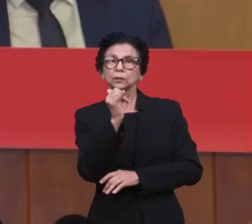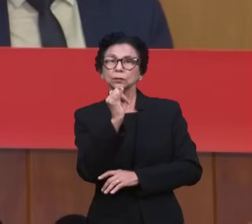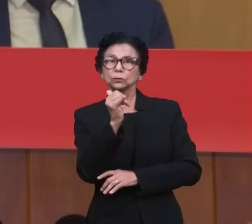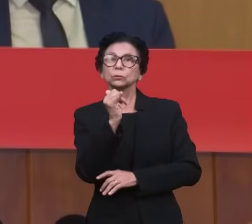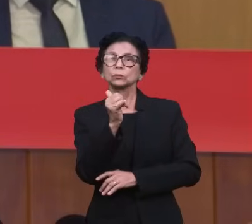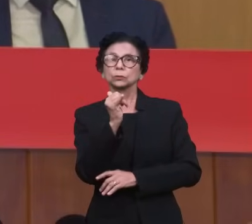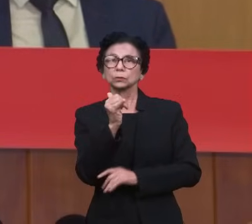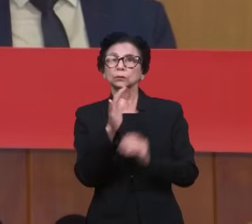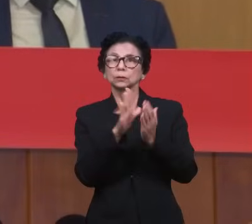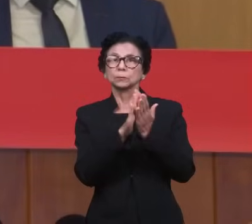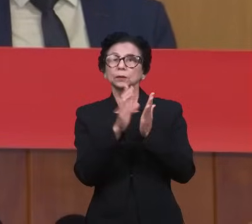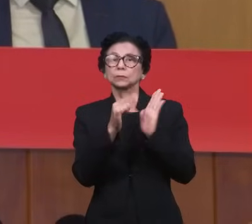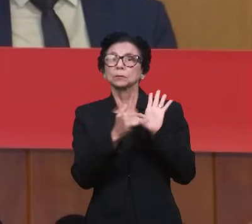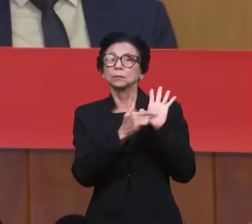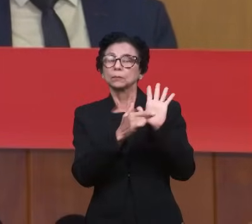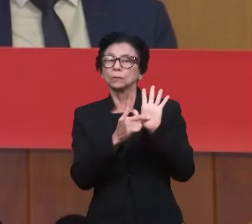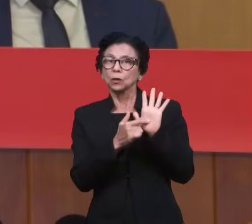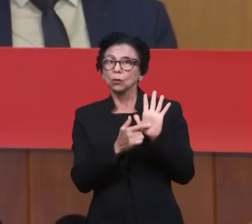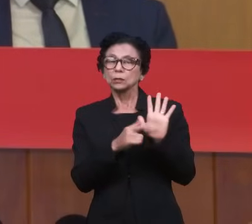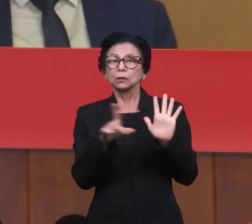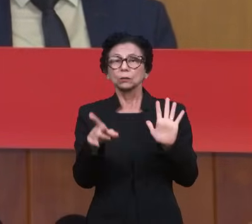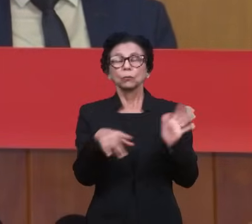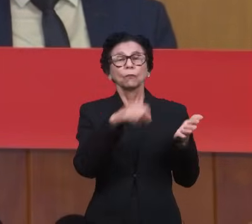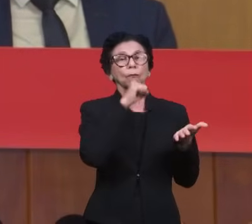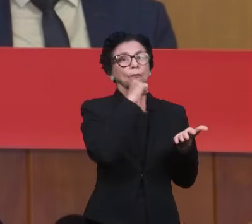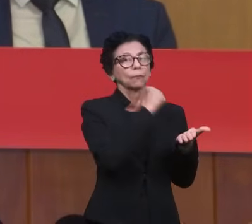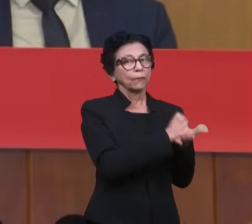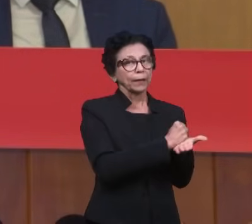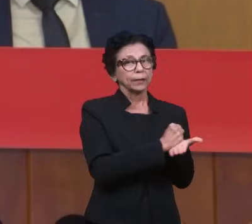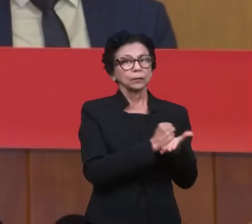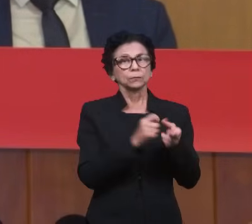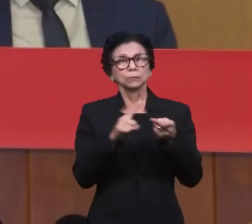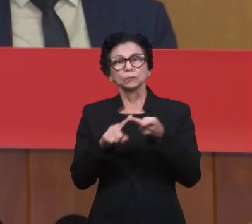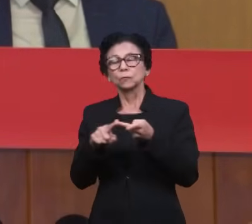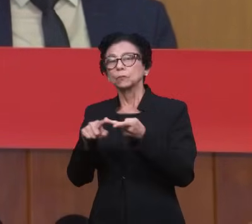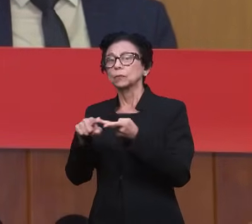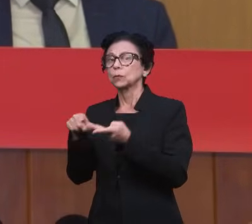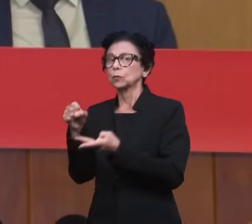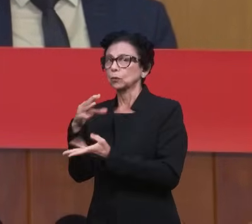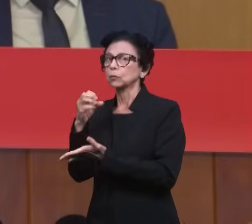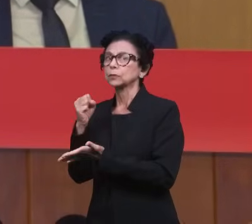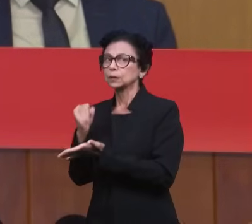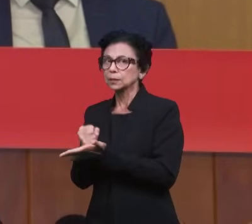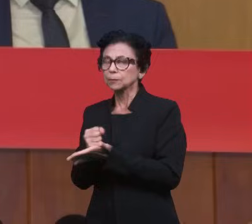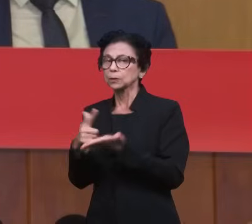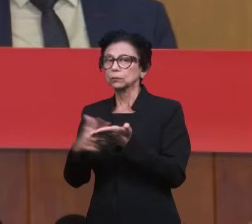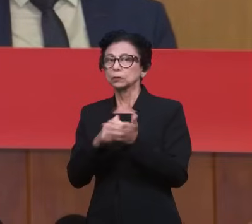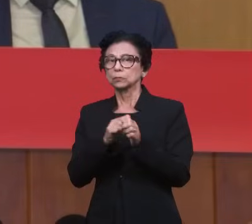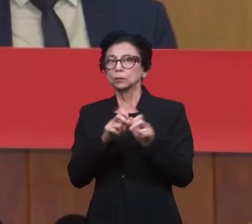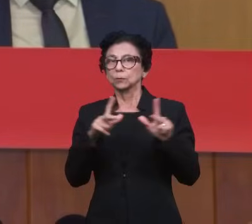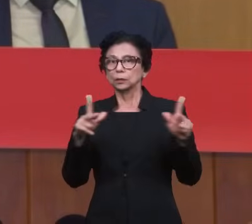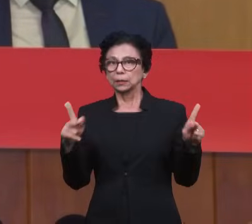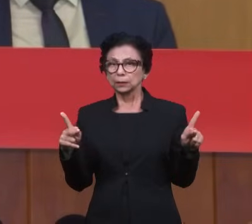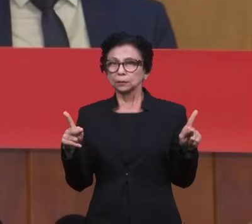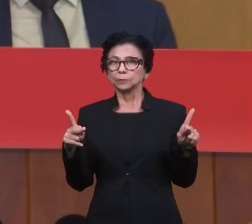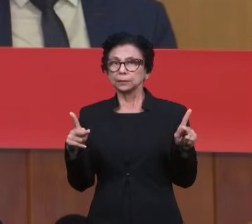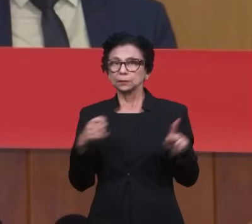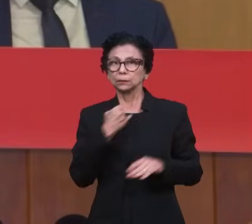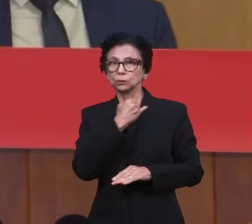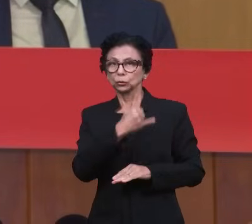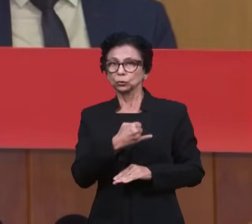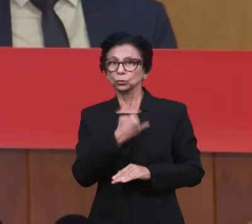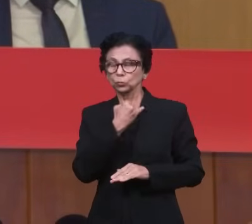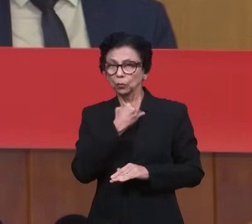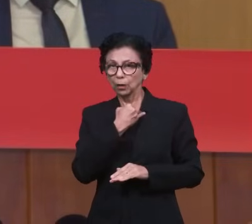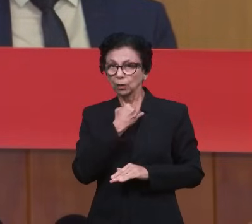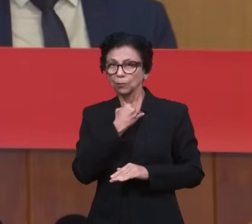tanto no Velho Testamento, quanto no Novo Testamento, no Apocalipse de João e no